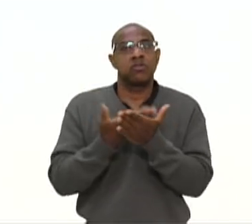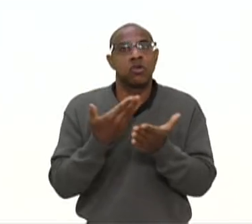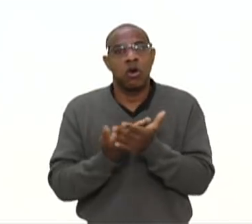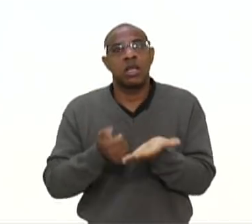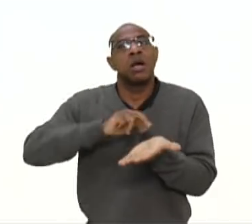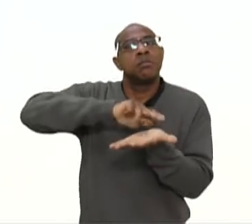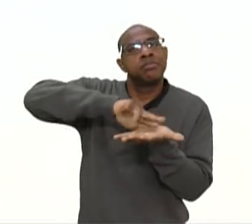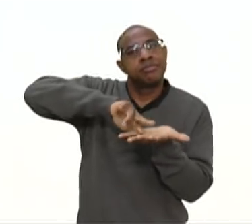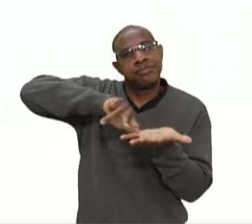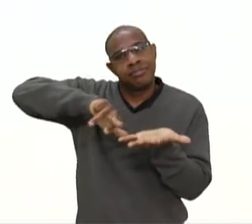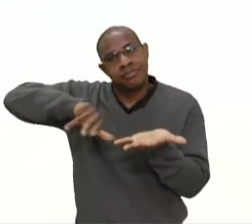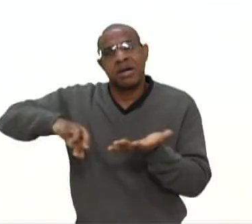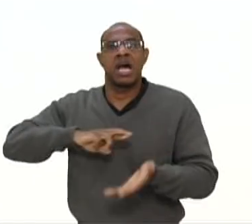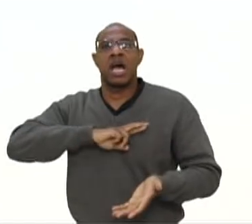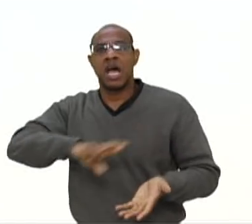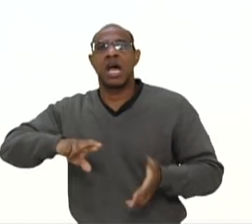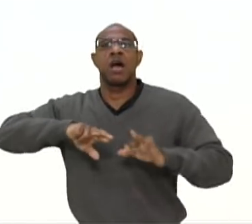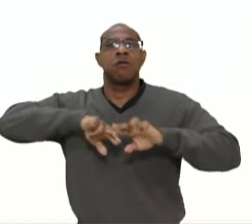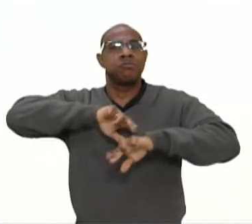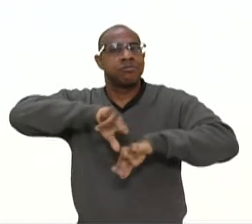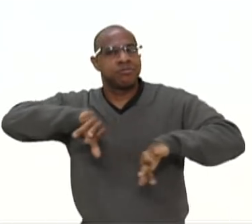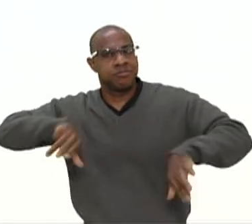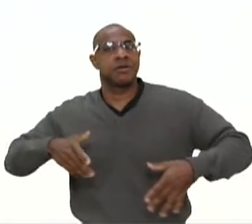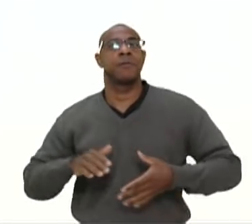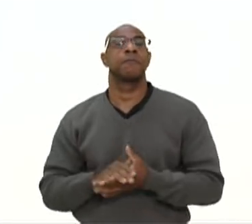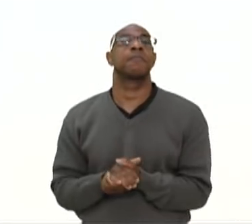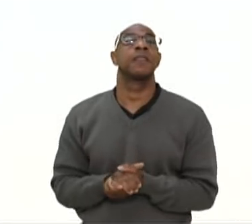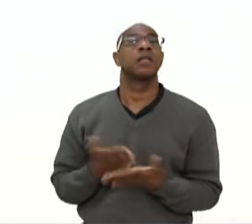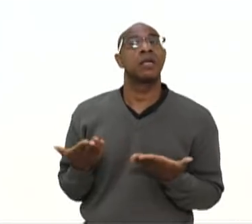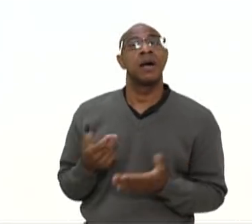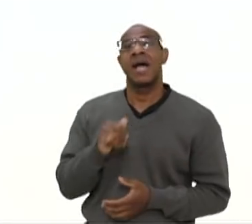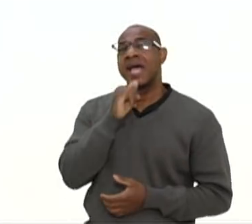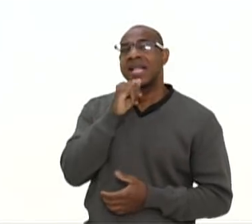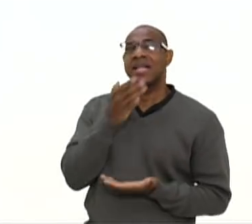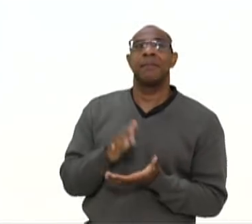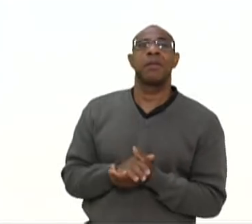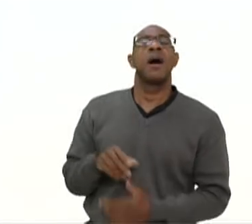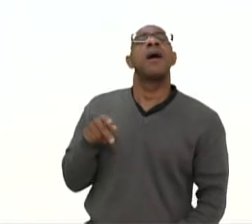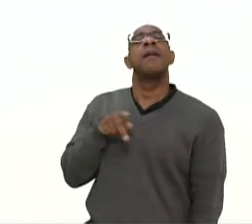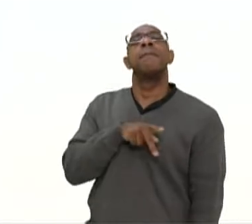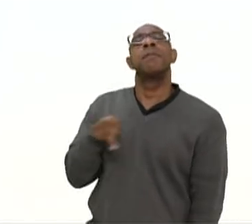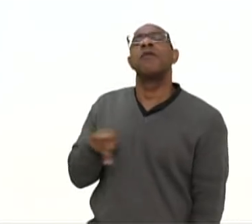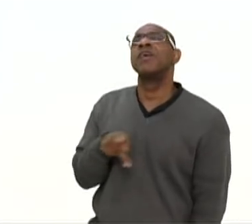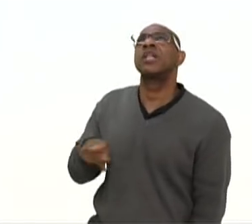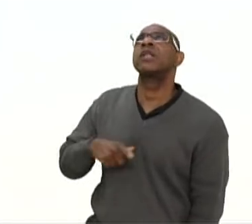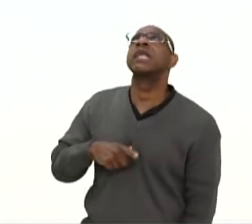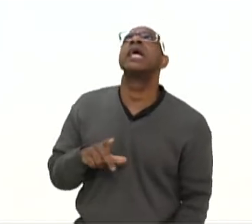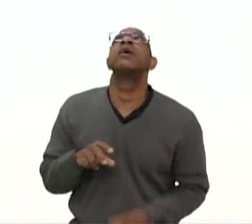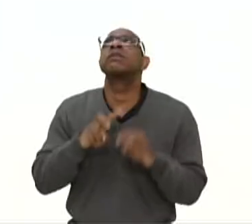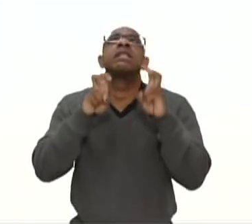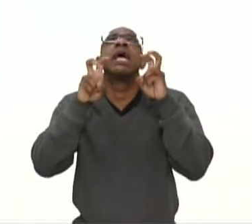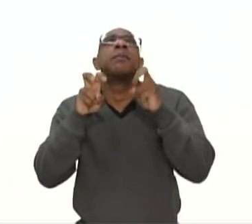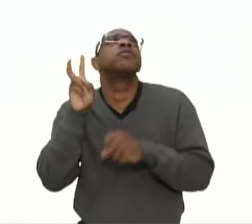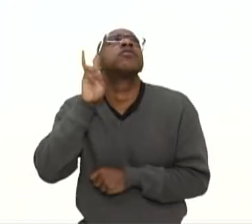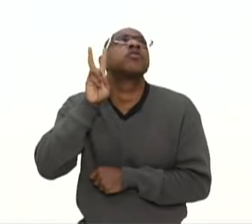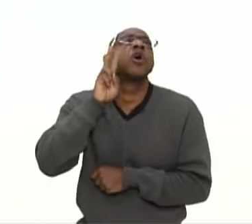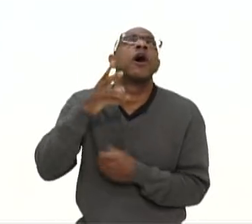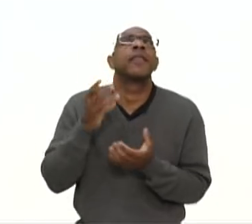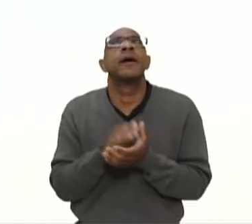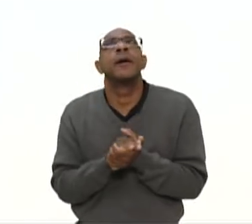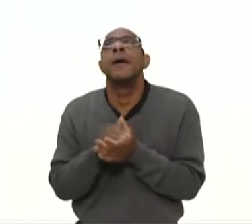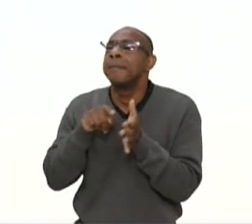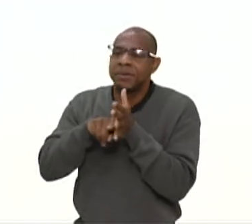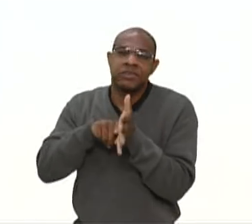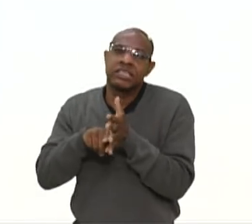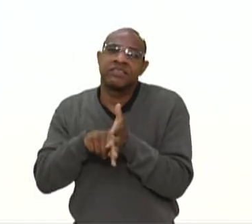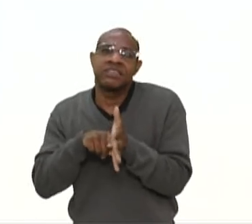histórico, político e religioso. O que eu quis dizer aqui? Que, por exemplo, o professor, ele deu um tema lá de história para que você faça